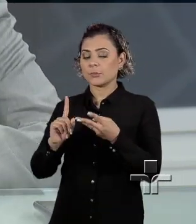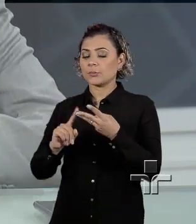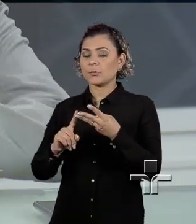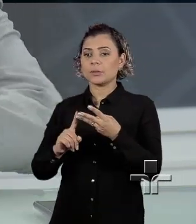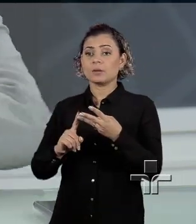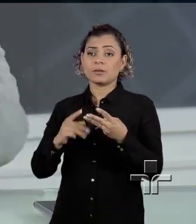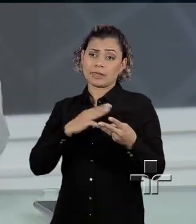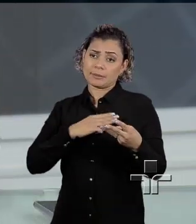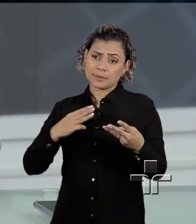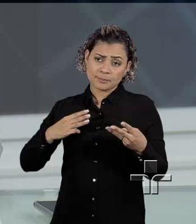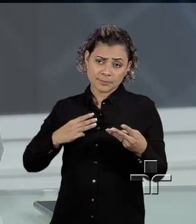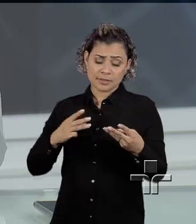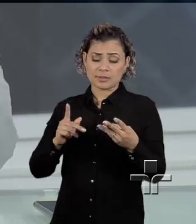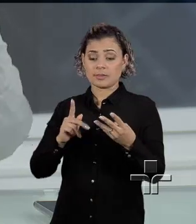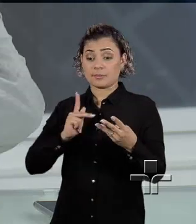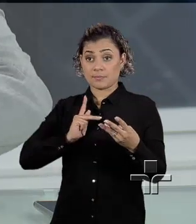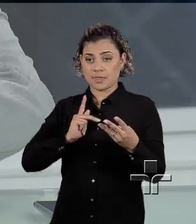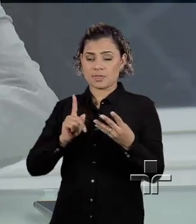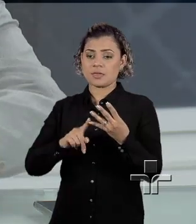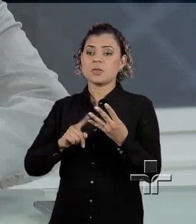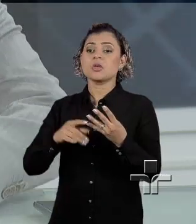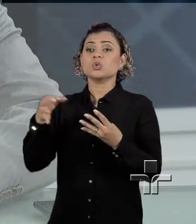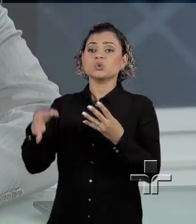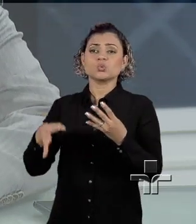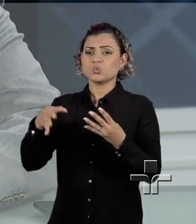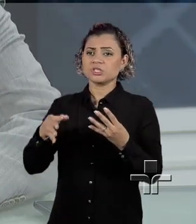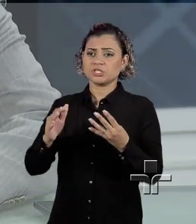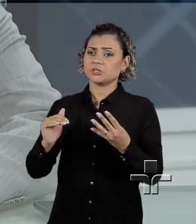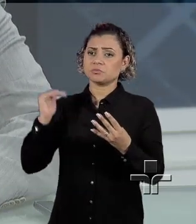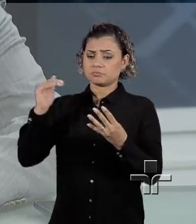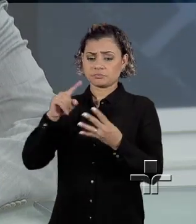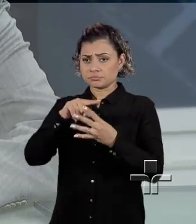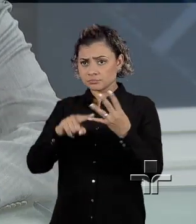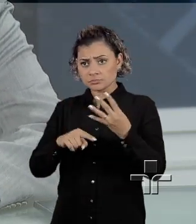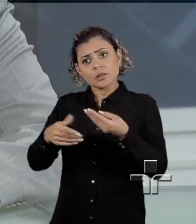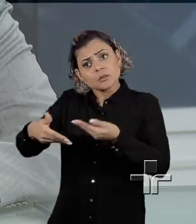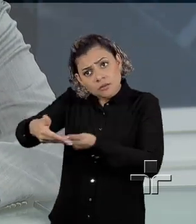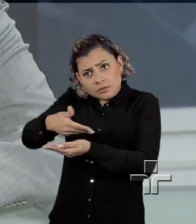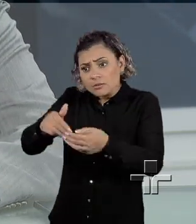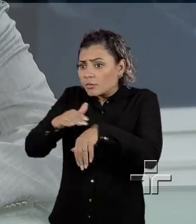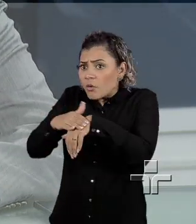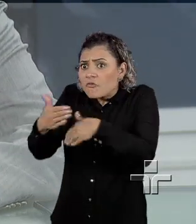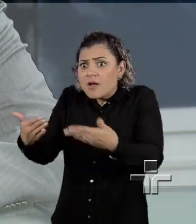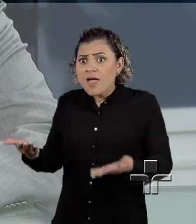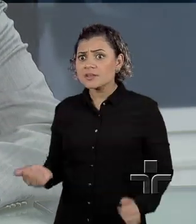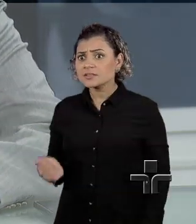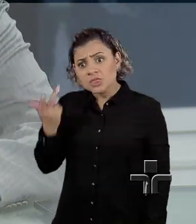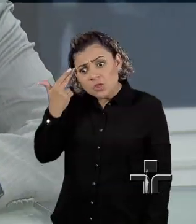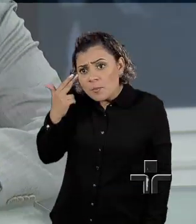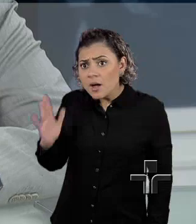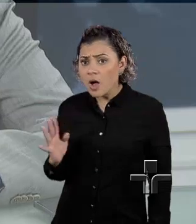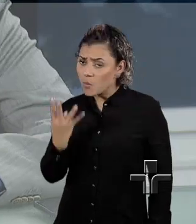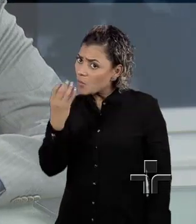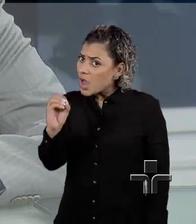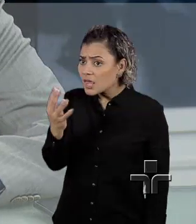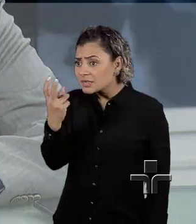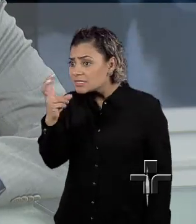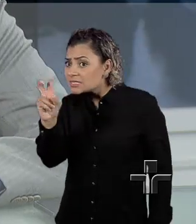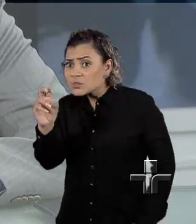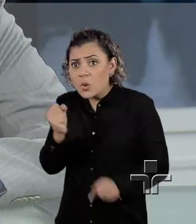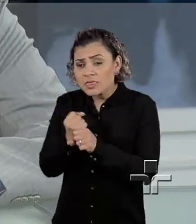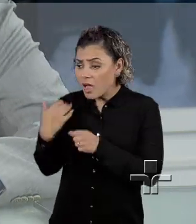Ministério Público, juízes. Têm sido normais essas conversas. Eu tenho conversado com advogados que me dizem, eu faço isso há 40, 50 anos. Muito